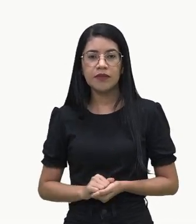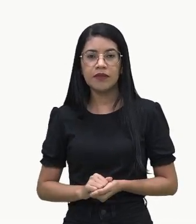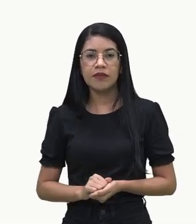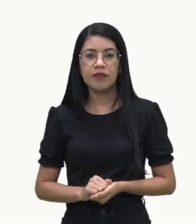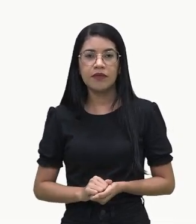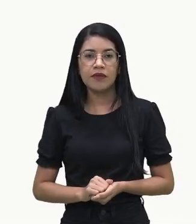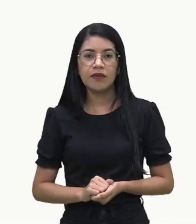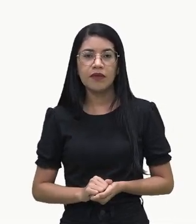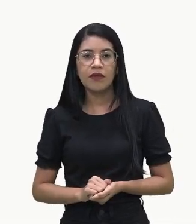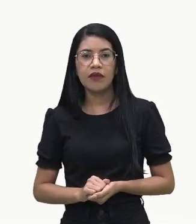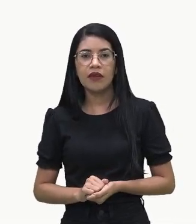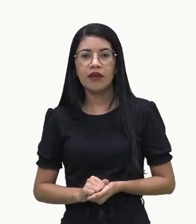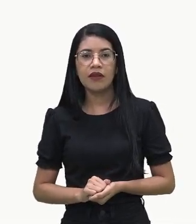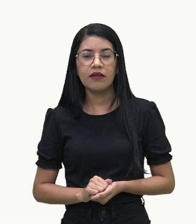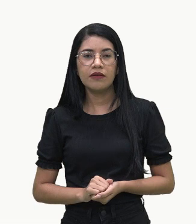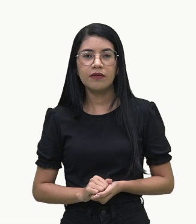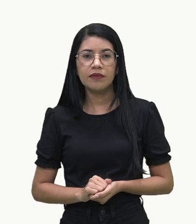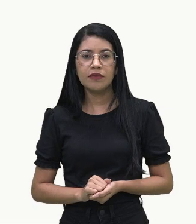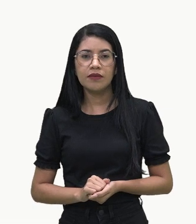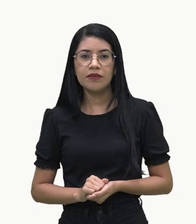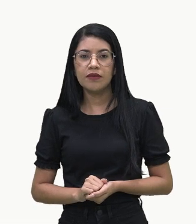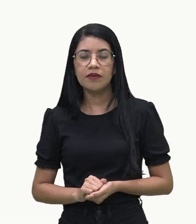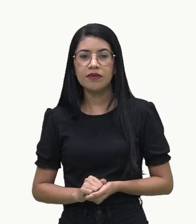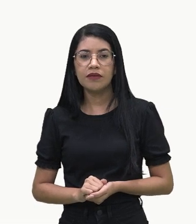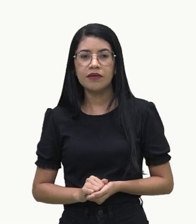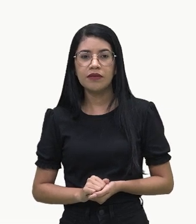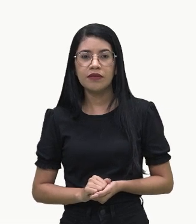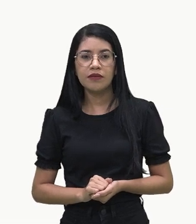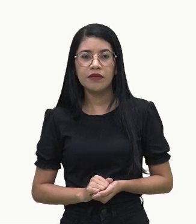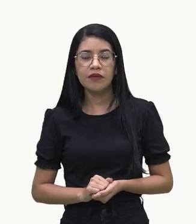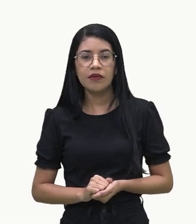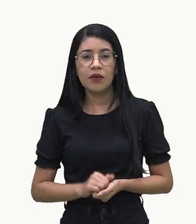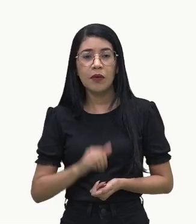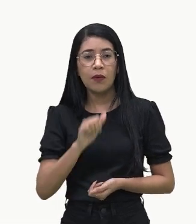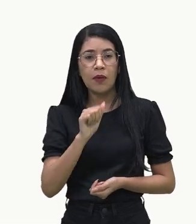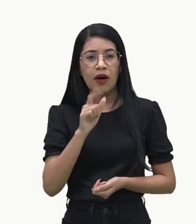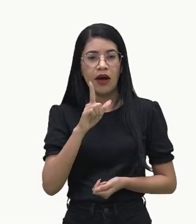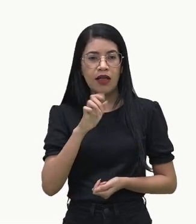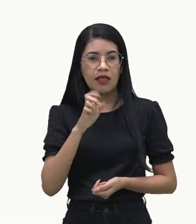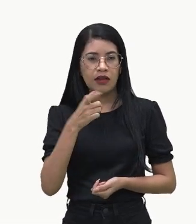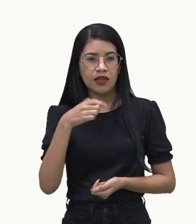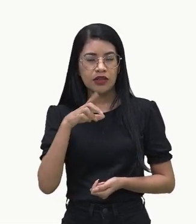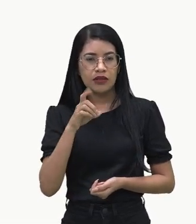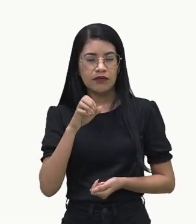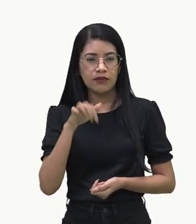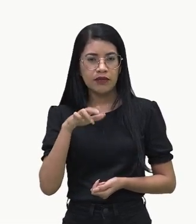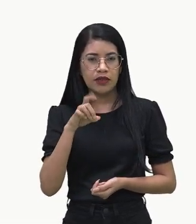1,65 m. O professor Alexandre,